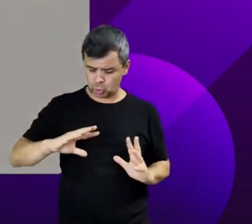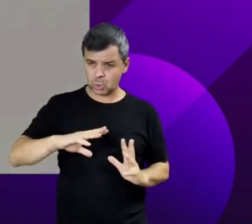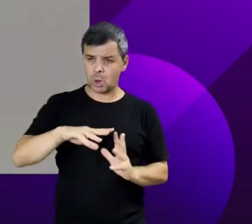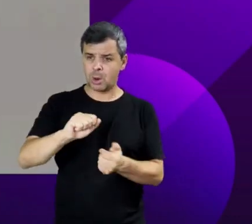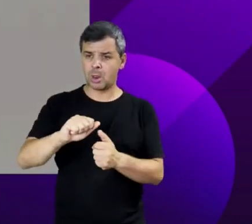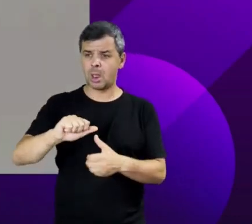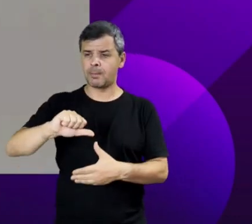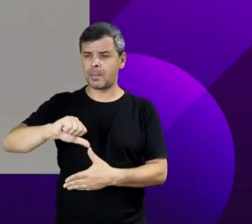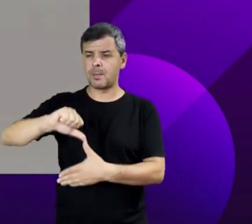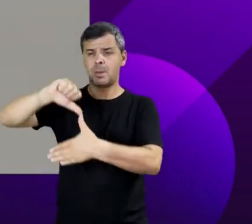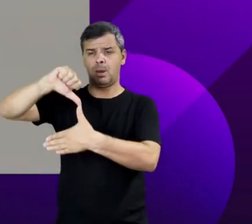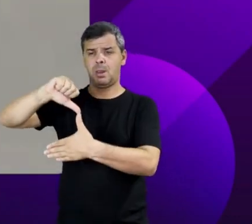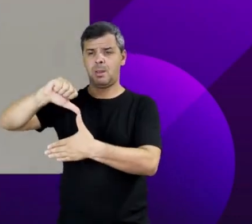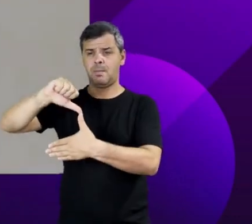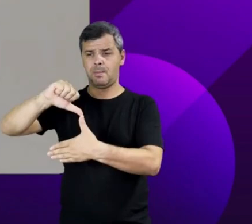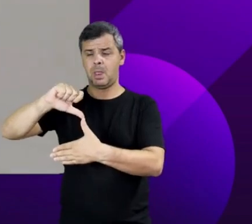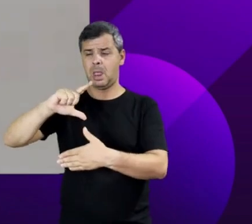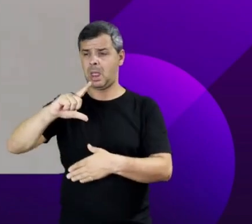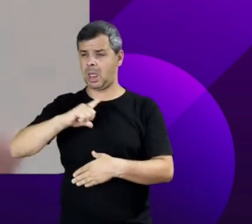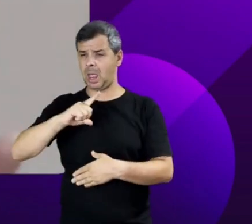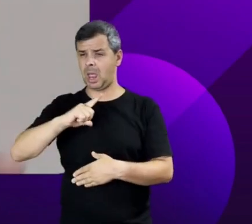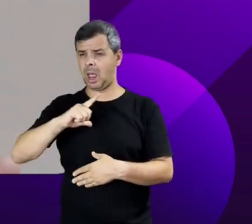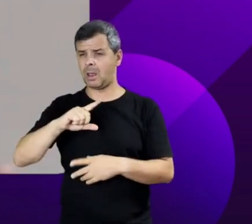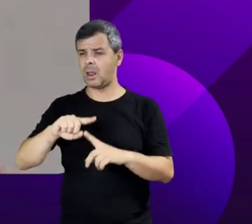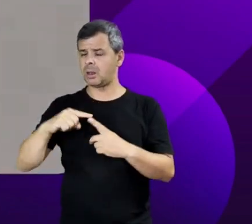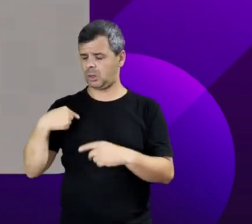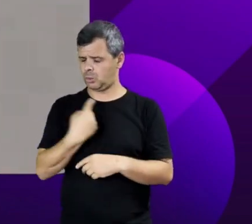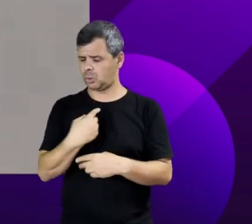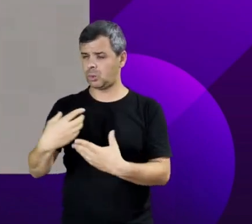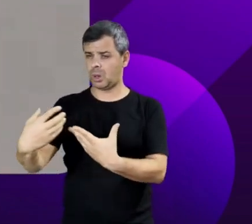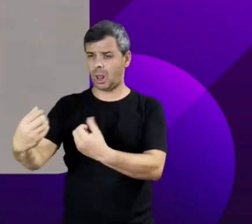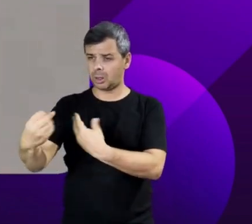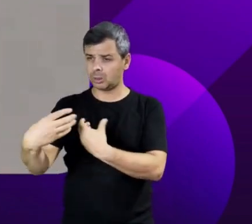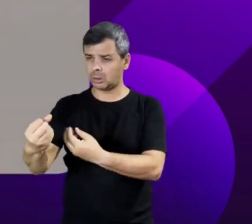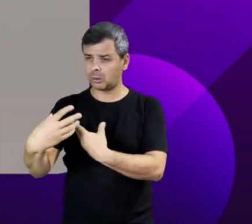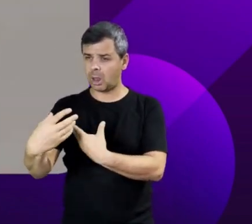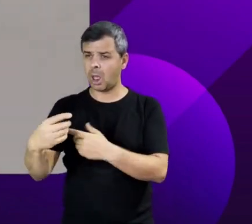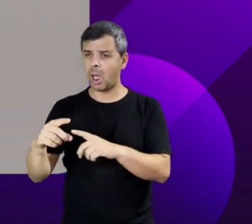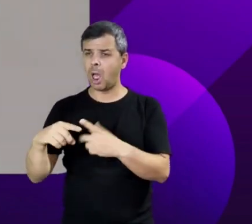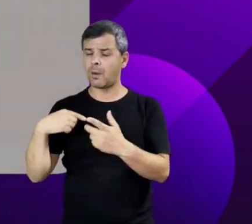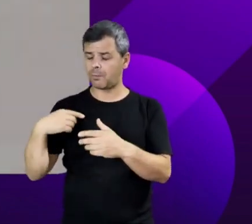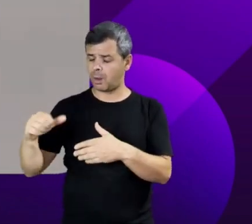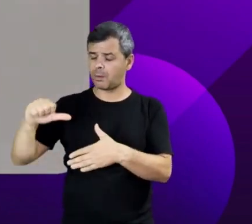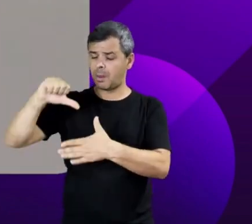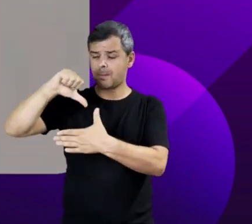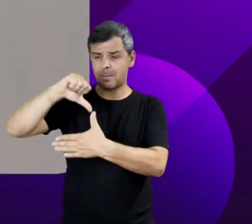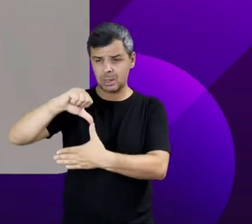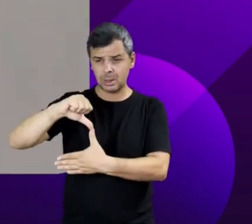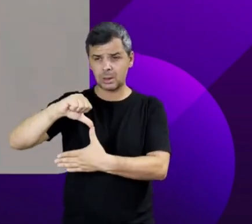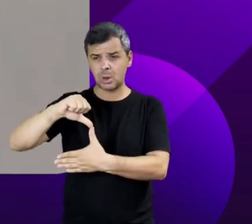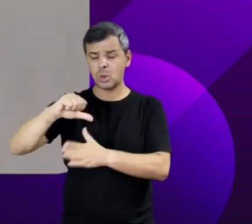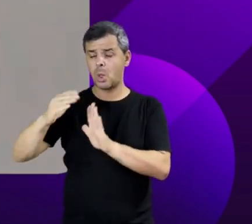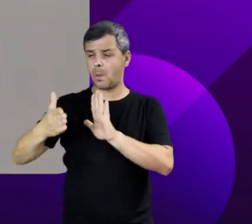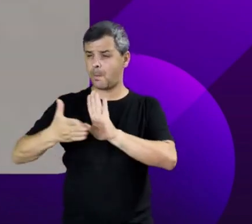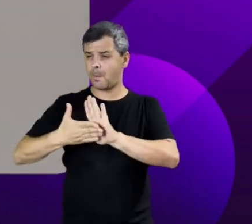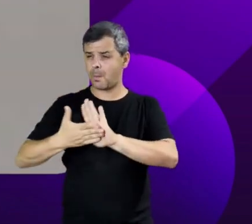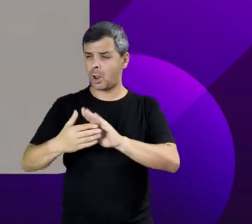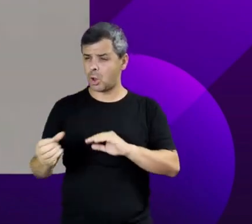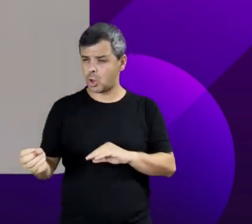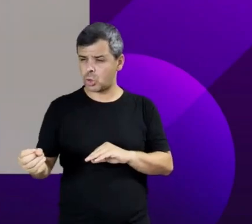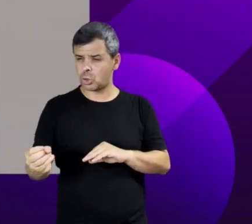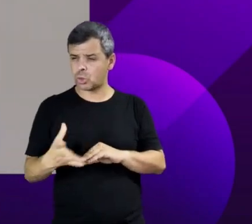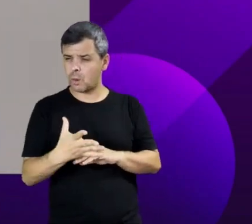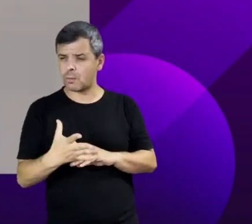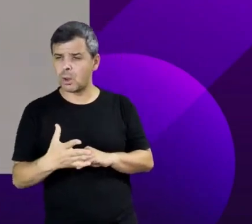América Latina, ela tem muito a nos ensinar. Tá? Vem da América Latina uma proposta nova,